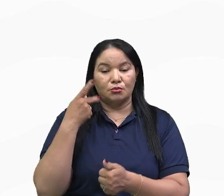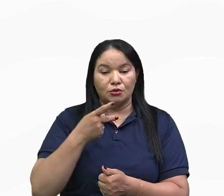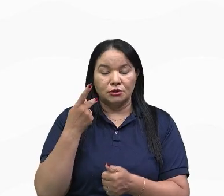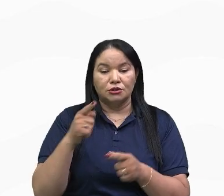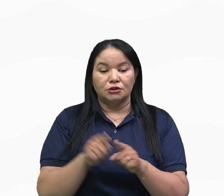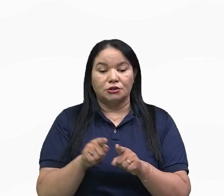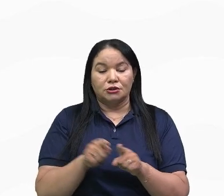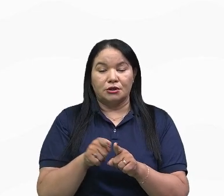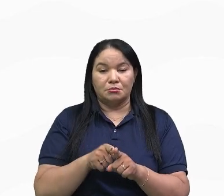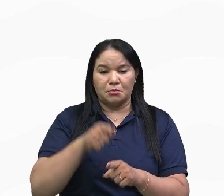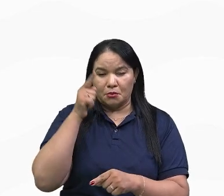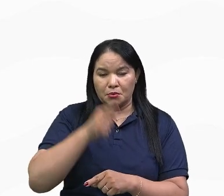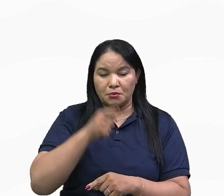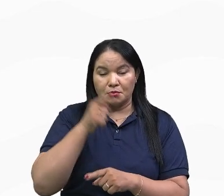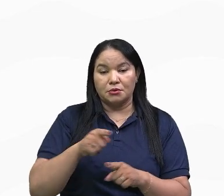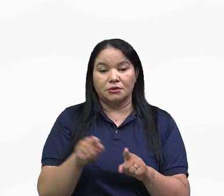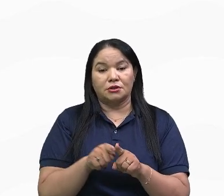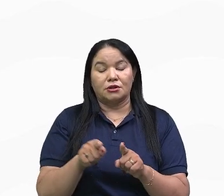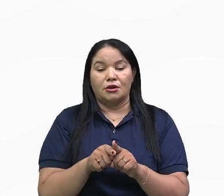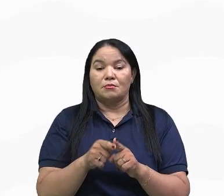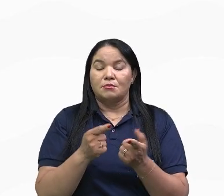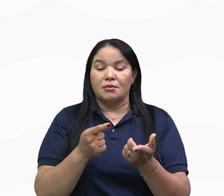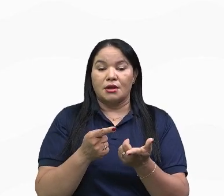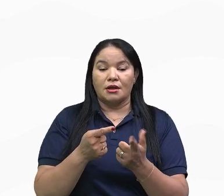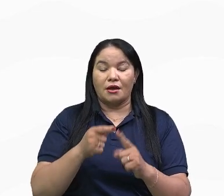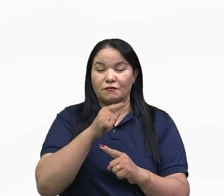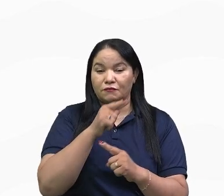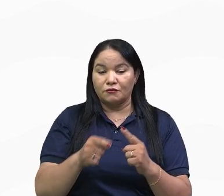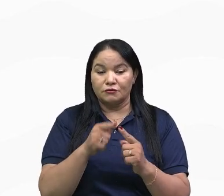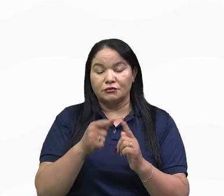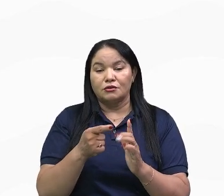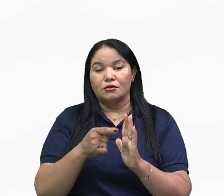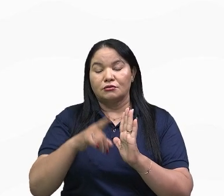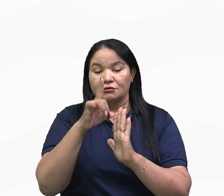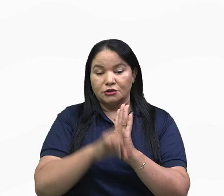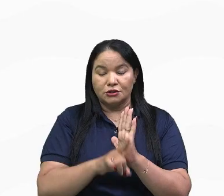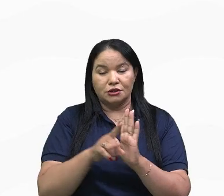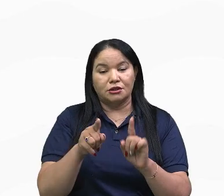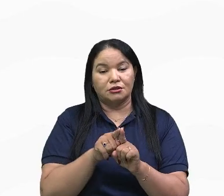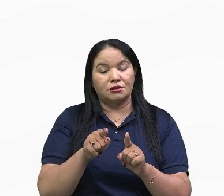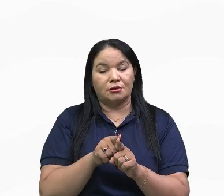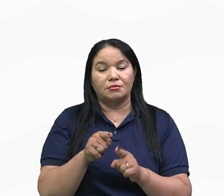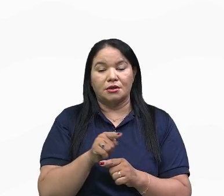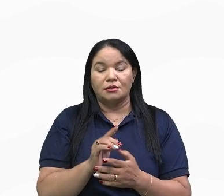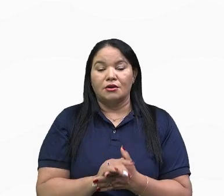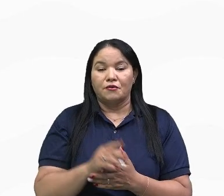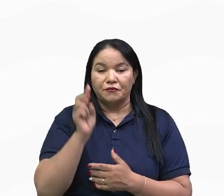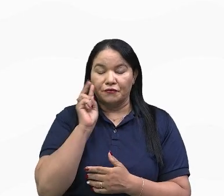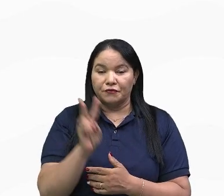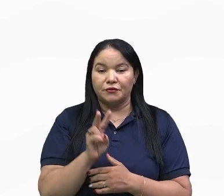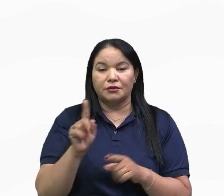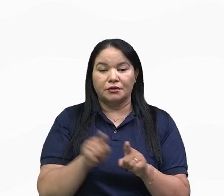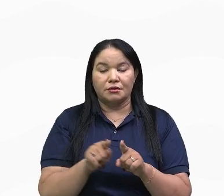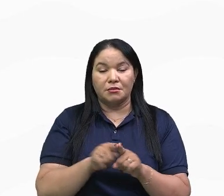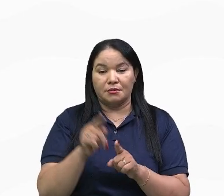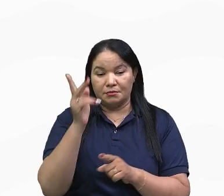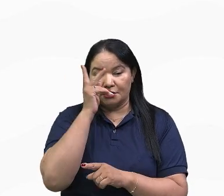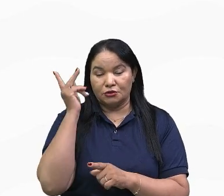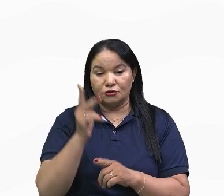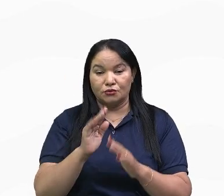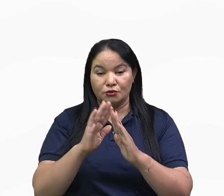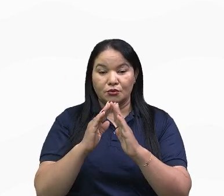violação de direitos humanos, a falta de segurança. Hoje a gente observa muito a situação dos